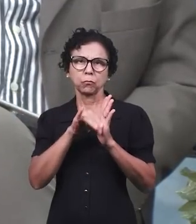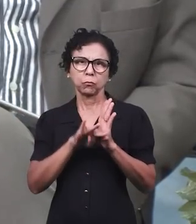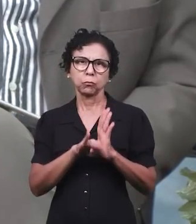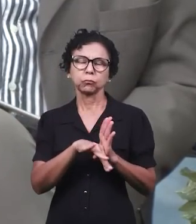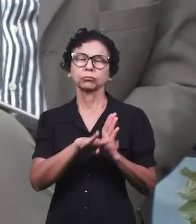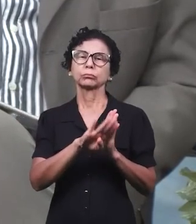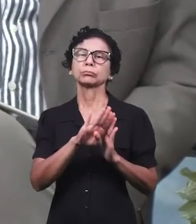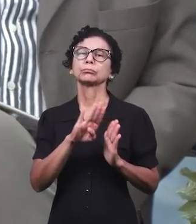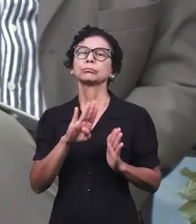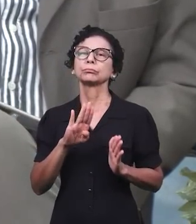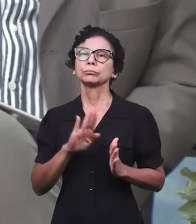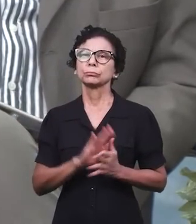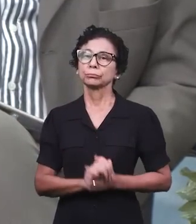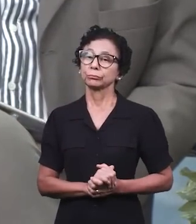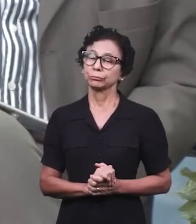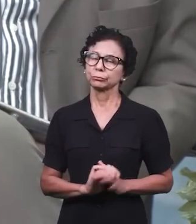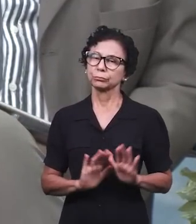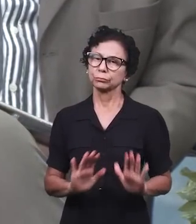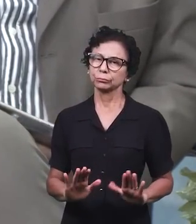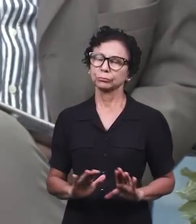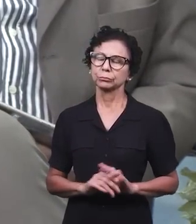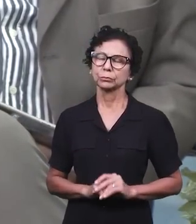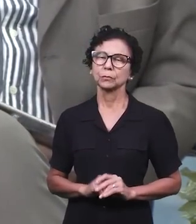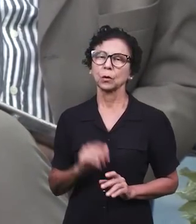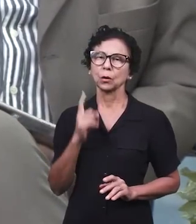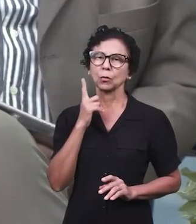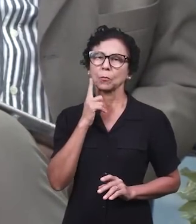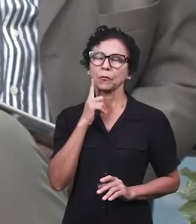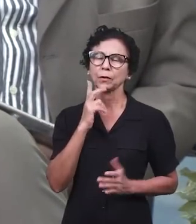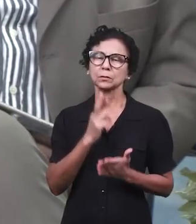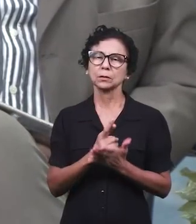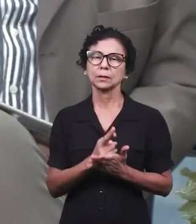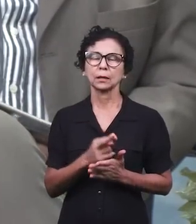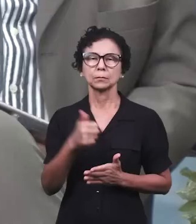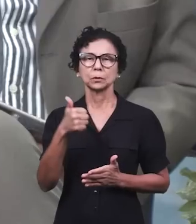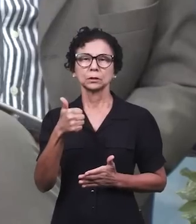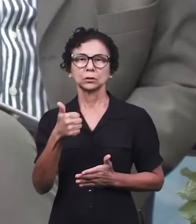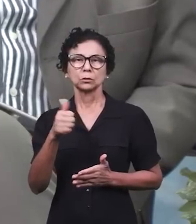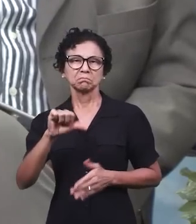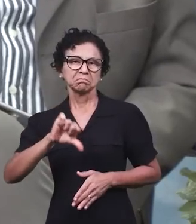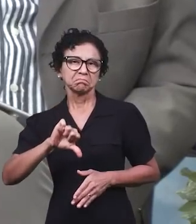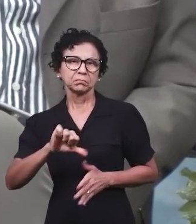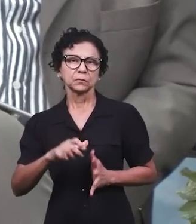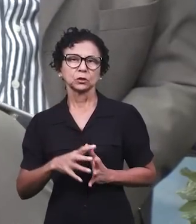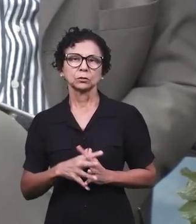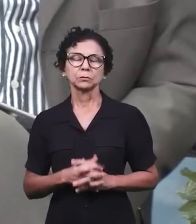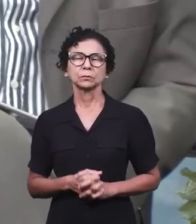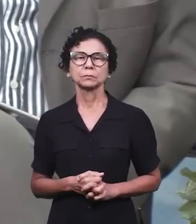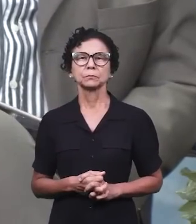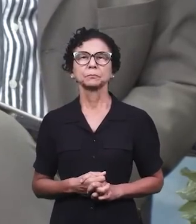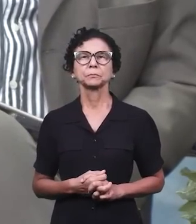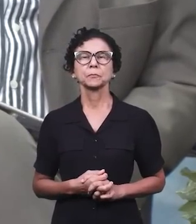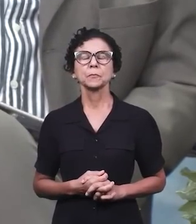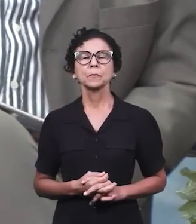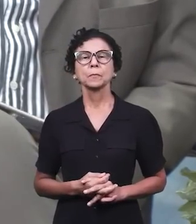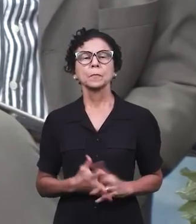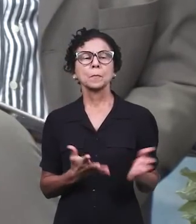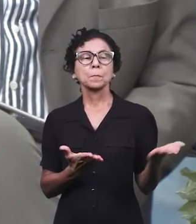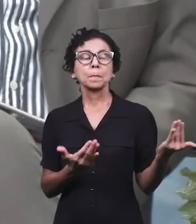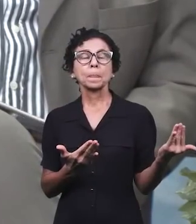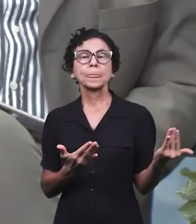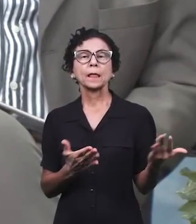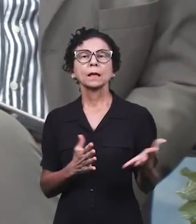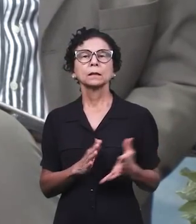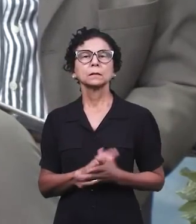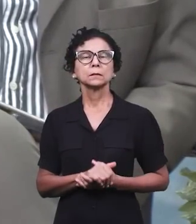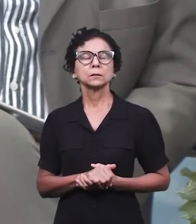o retorno, positivo ou negativo. Ou negativo. Agora, o jovem, porque existem alternativas